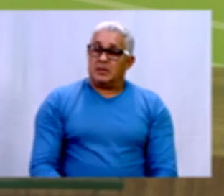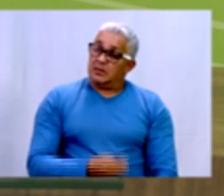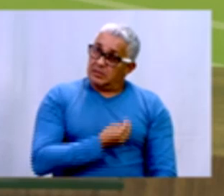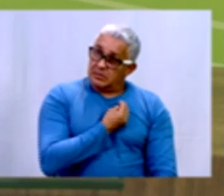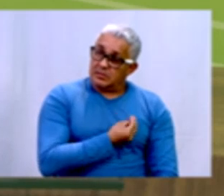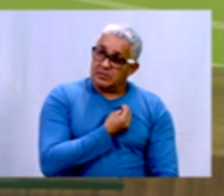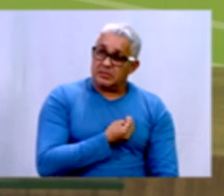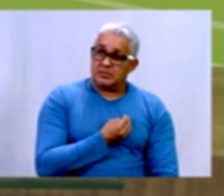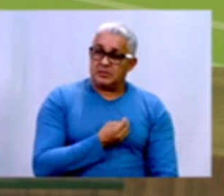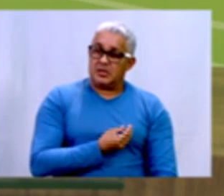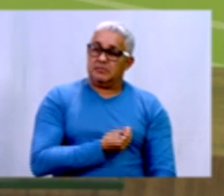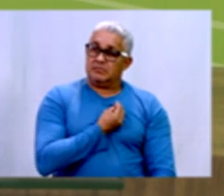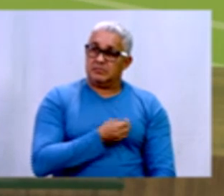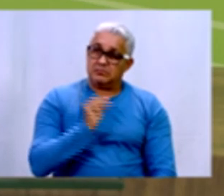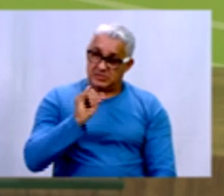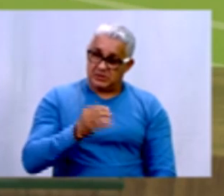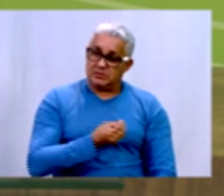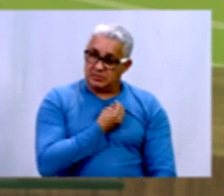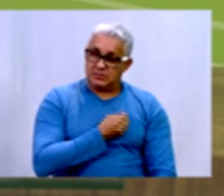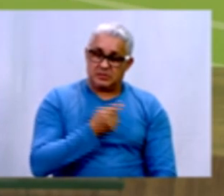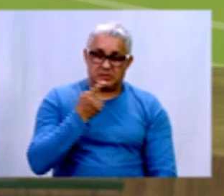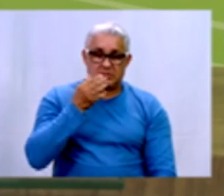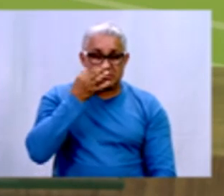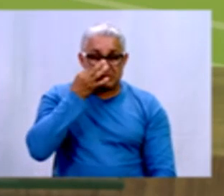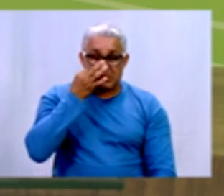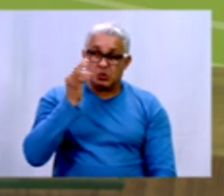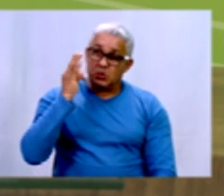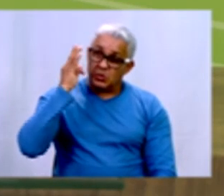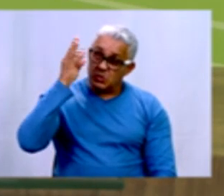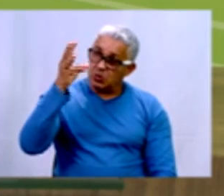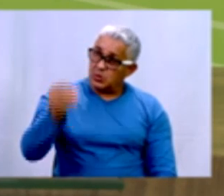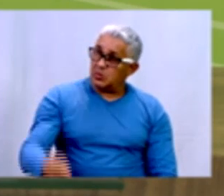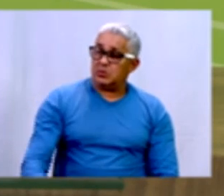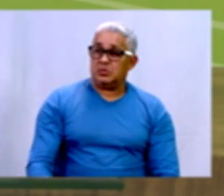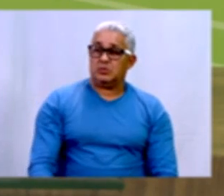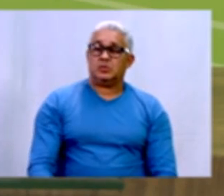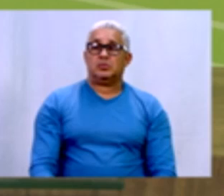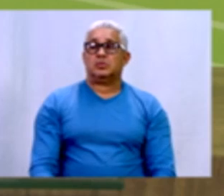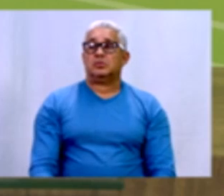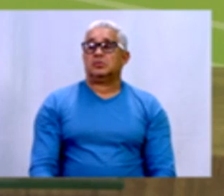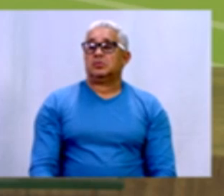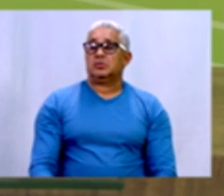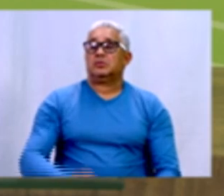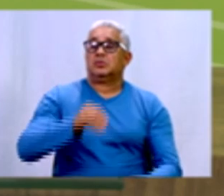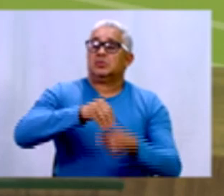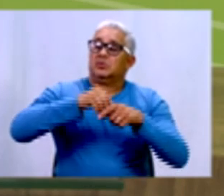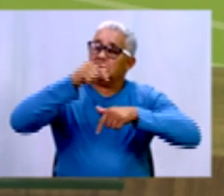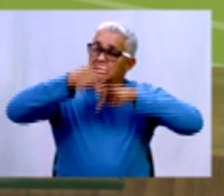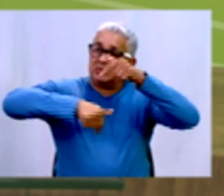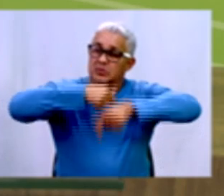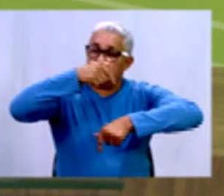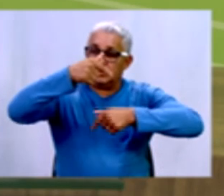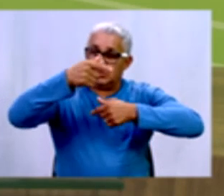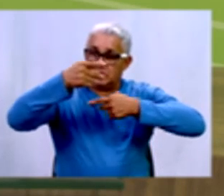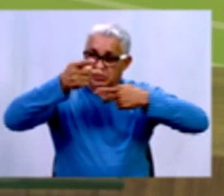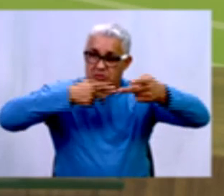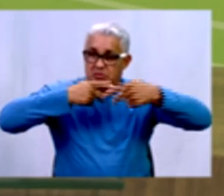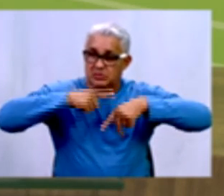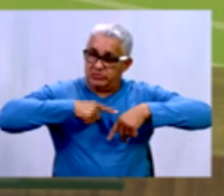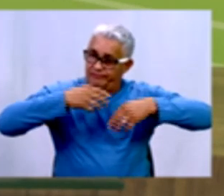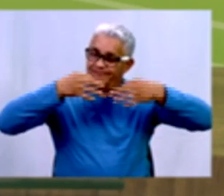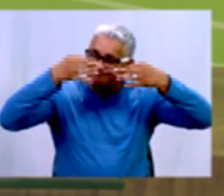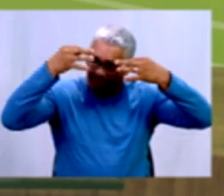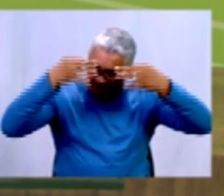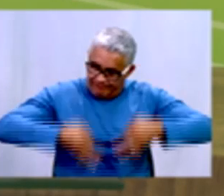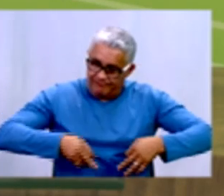ali presente, vendo todo o procedimento, todo o funcionamento do projeto, com